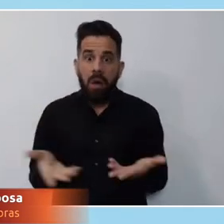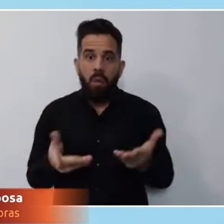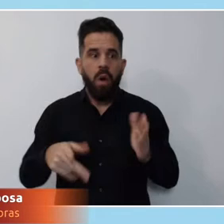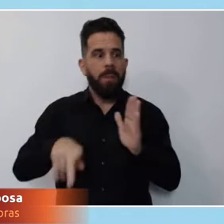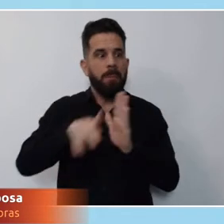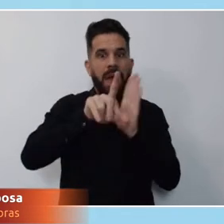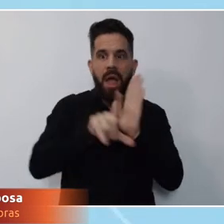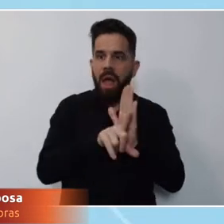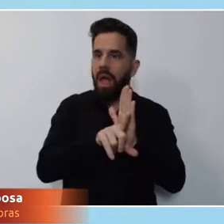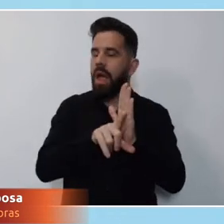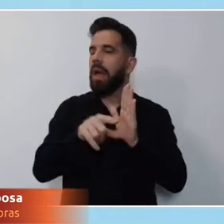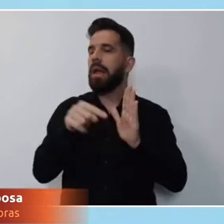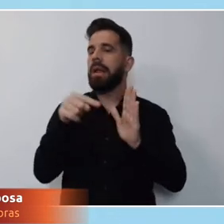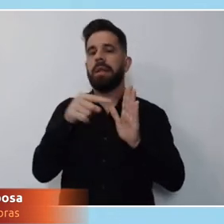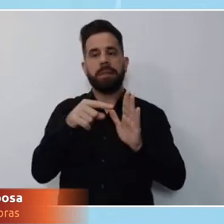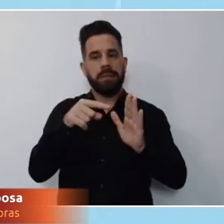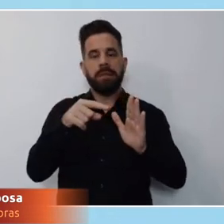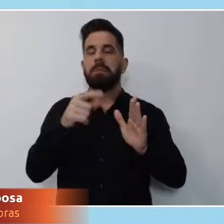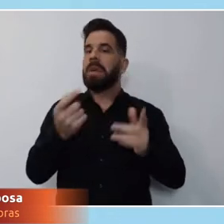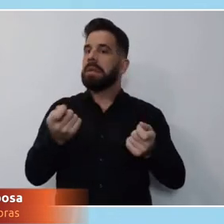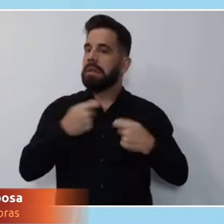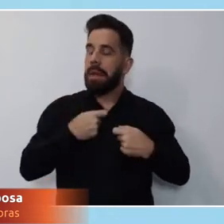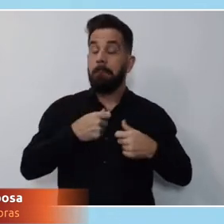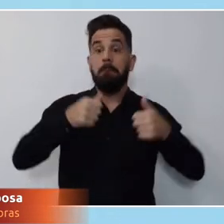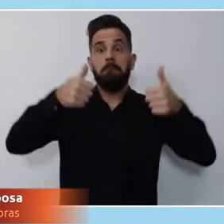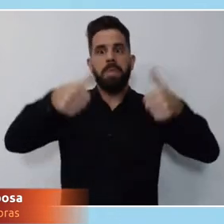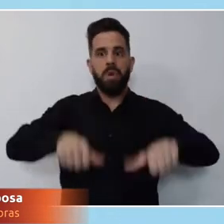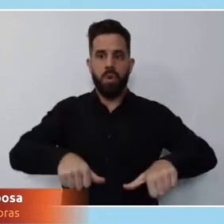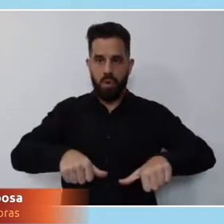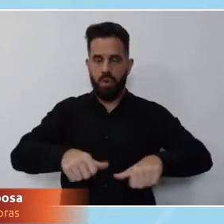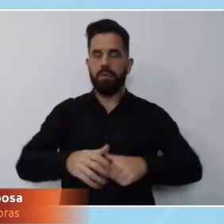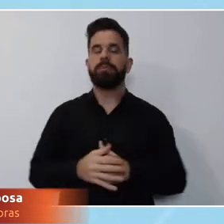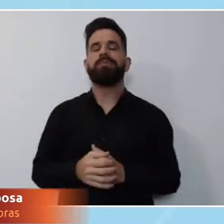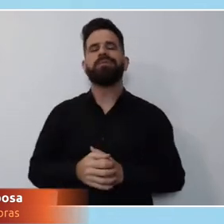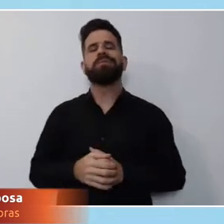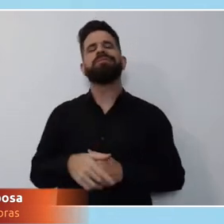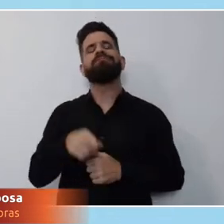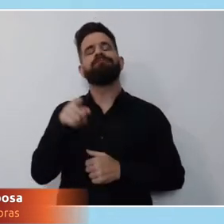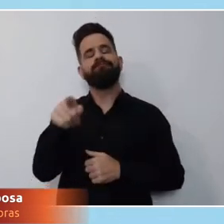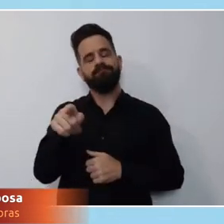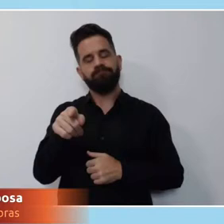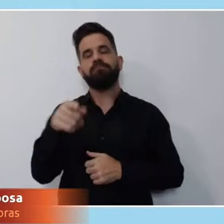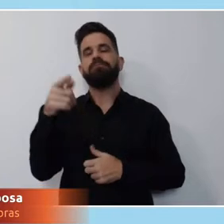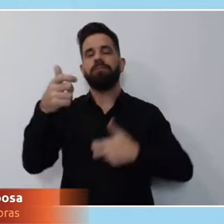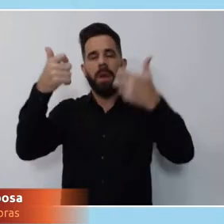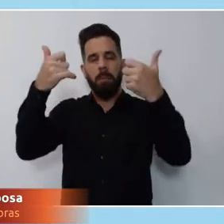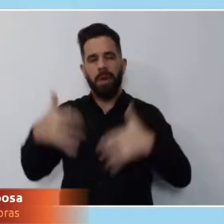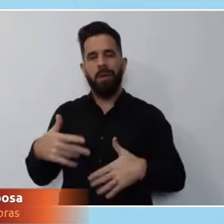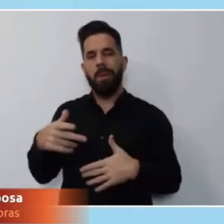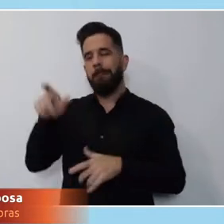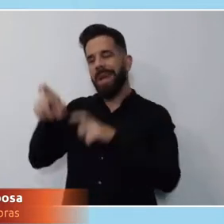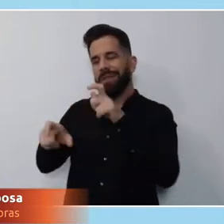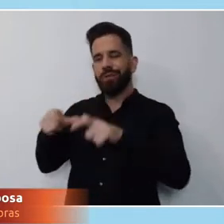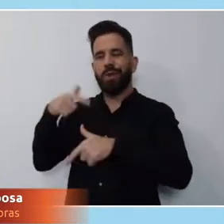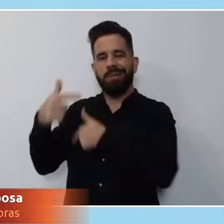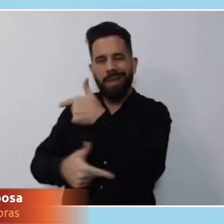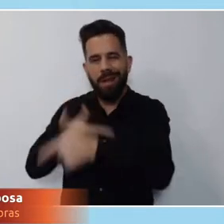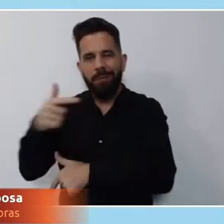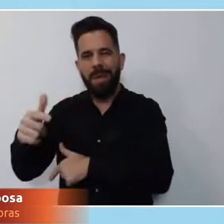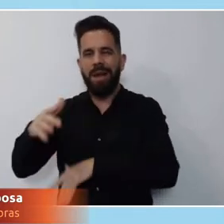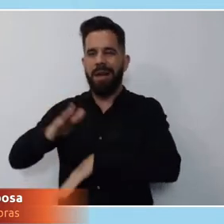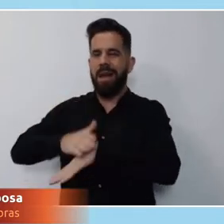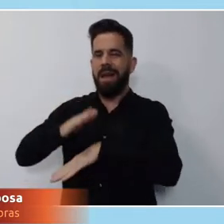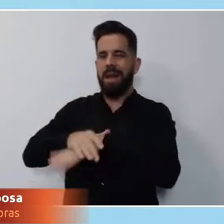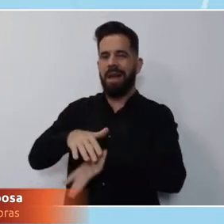certo? Professora, a senhora destacou os riscos para quem trabalha, né, nas lavouras, para quem aplica esses produtos, também para